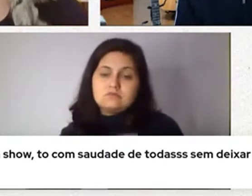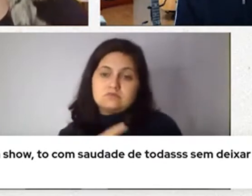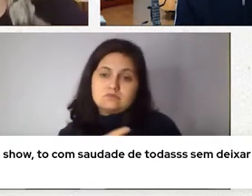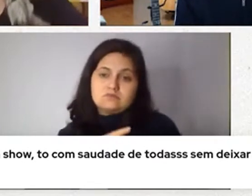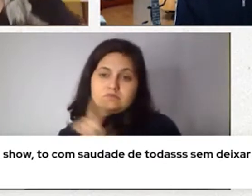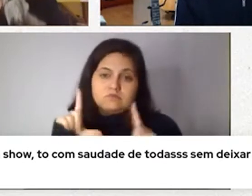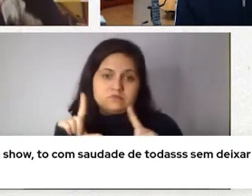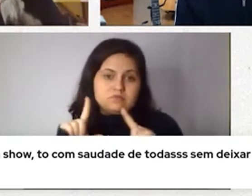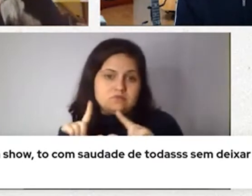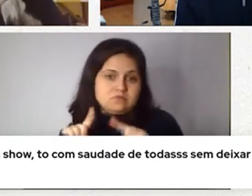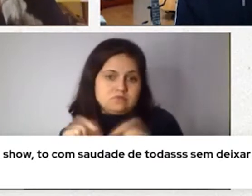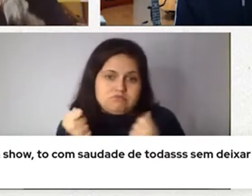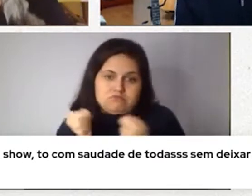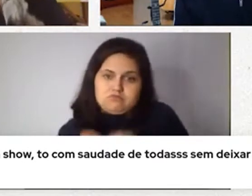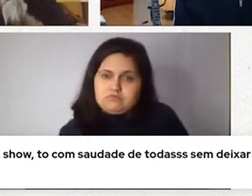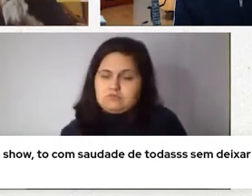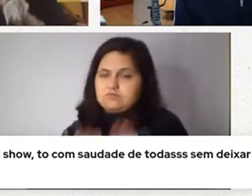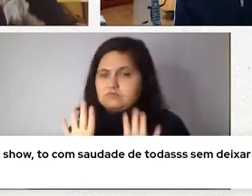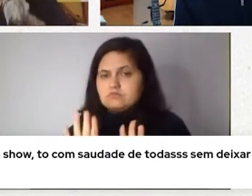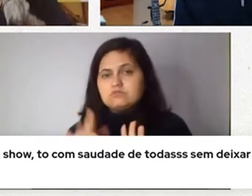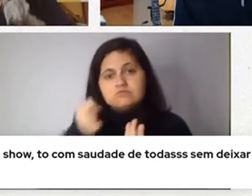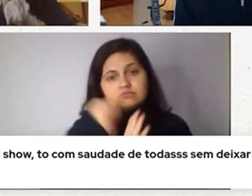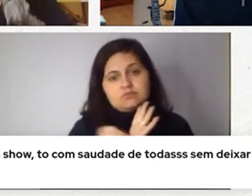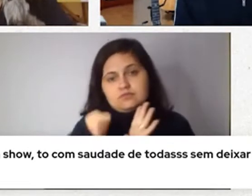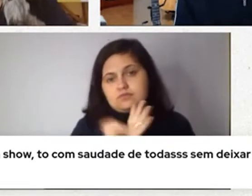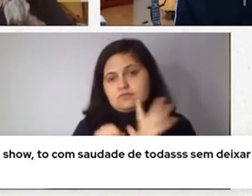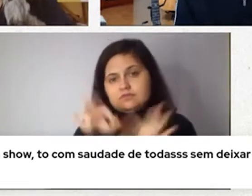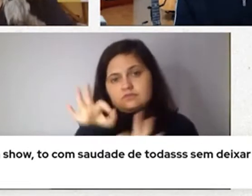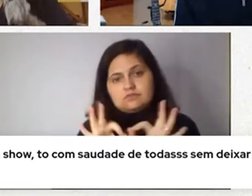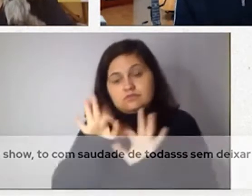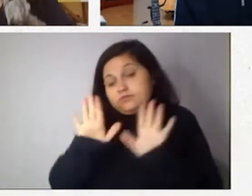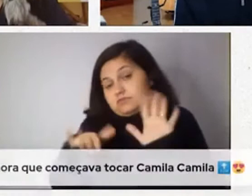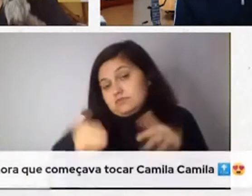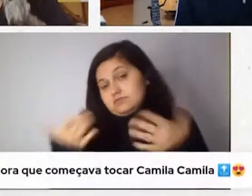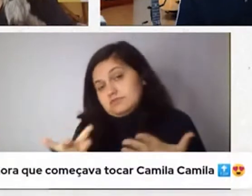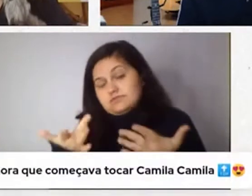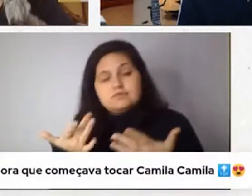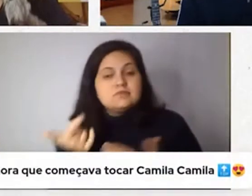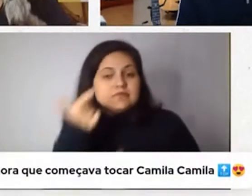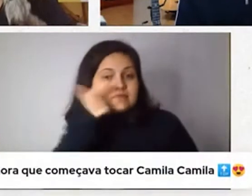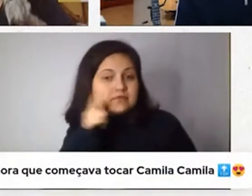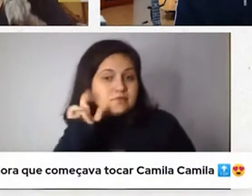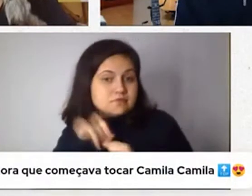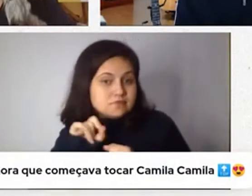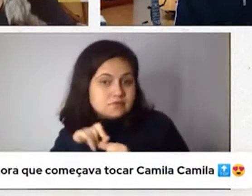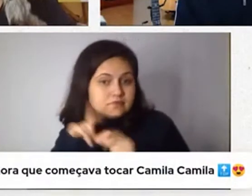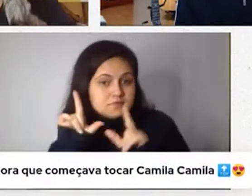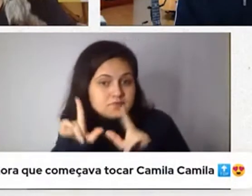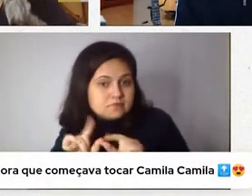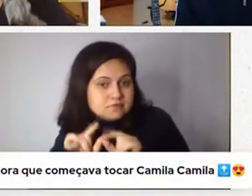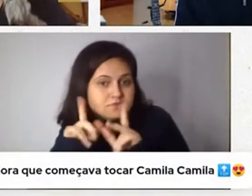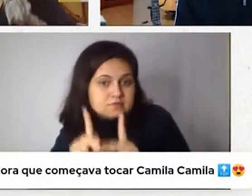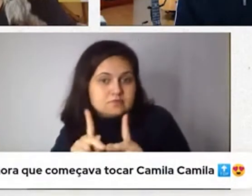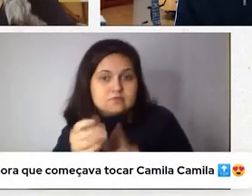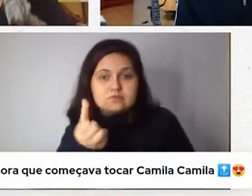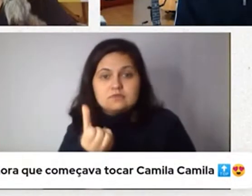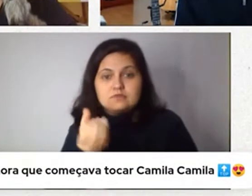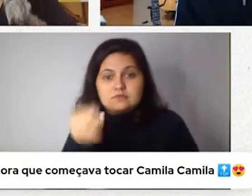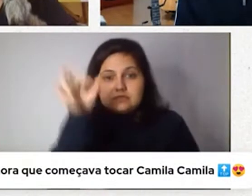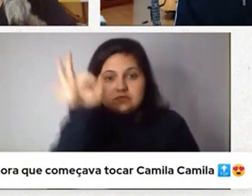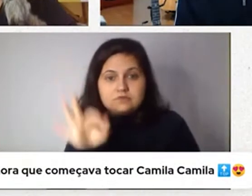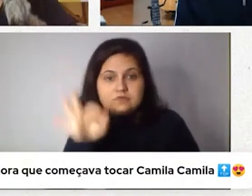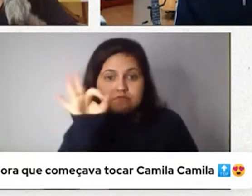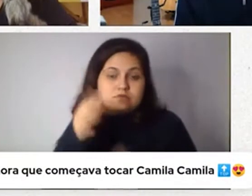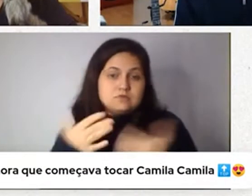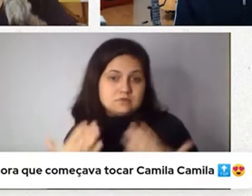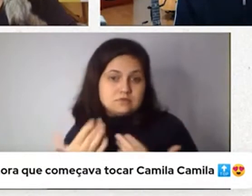diminuir a lotação, vamos tentar, quem sabe, né? A gente não consegue fazer com 60% do público, algo